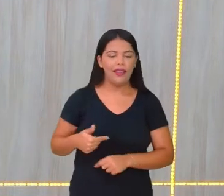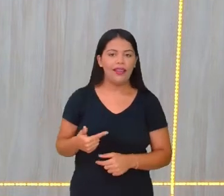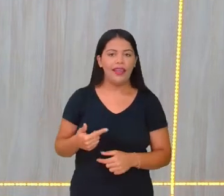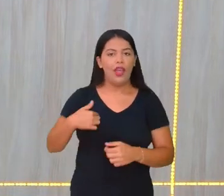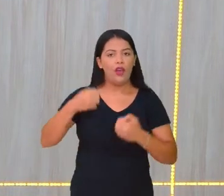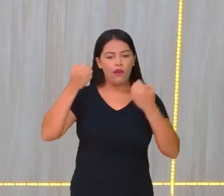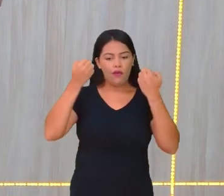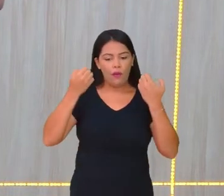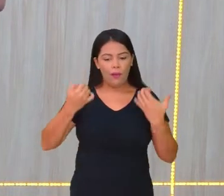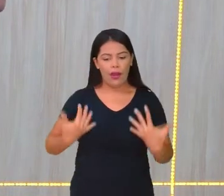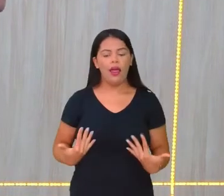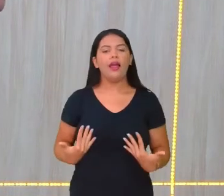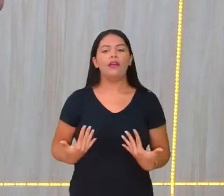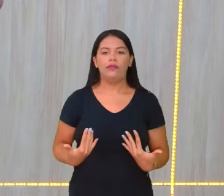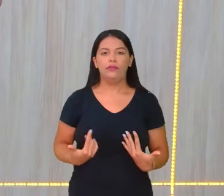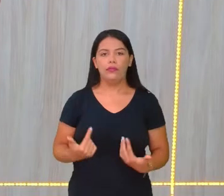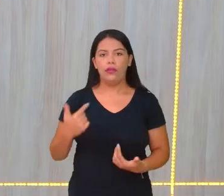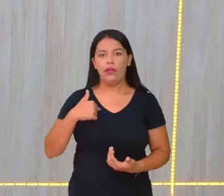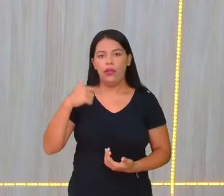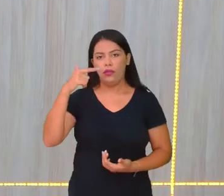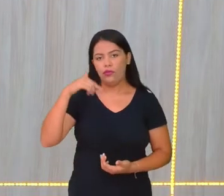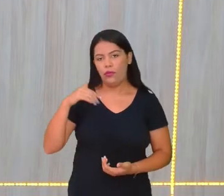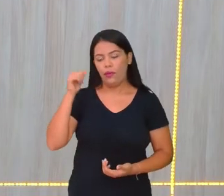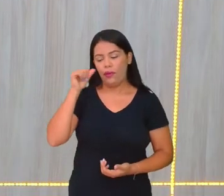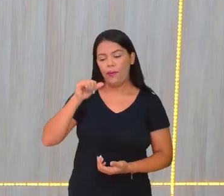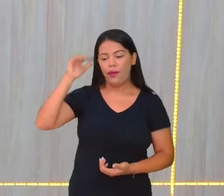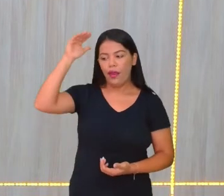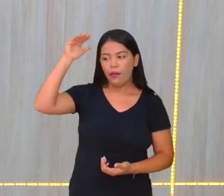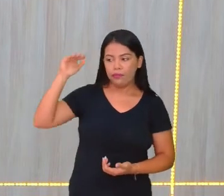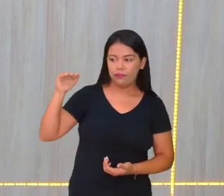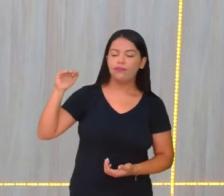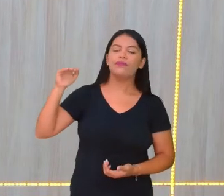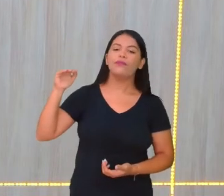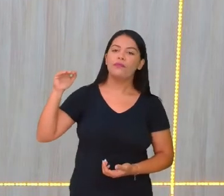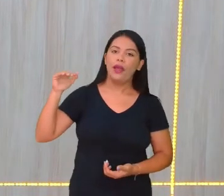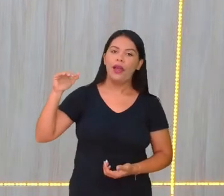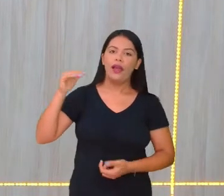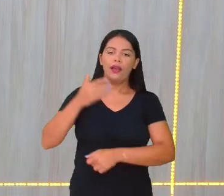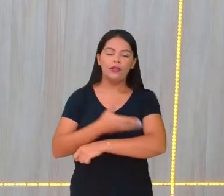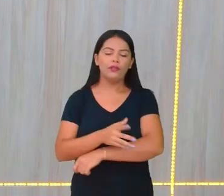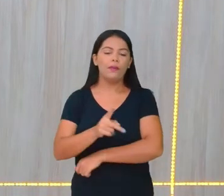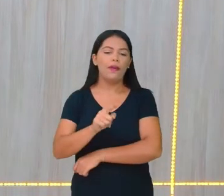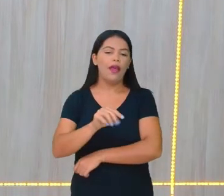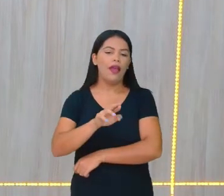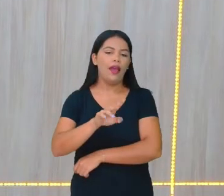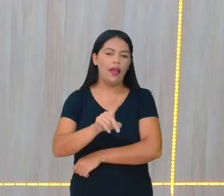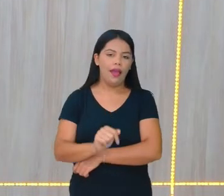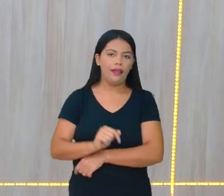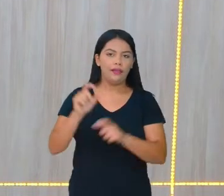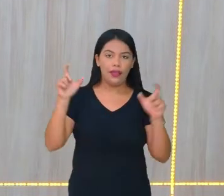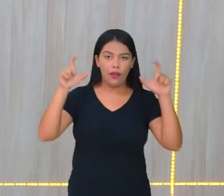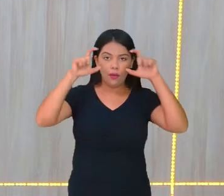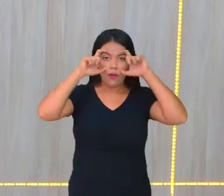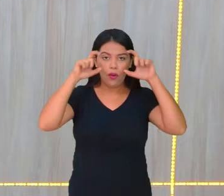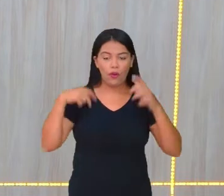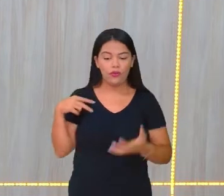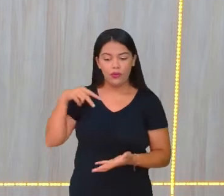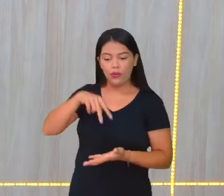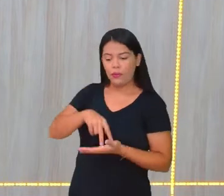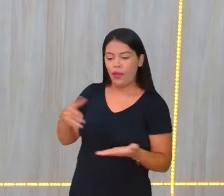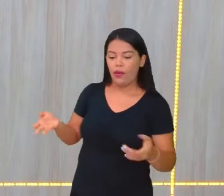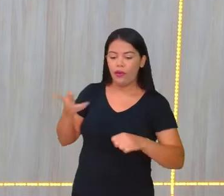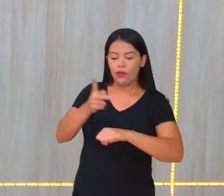autodescrever. Eu sou uma mulher de estatura baixa, de cor parda, uso óculos, estou em pé nos estúdios